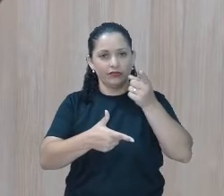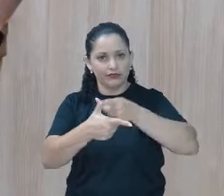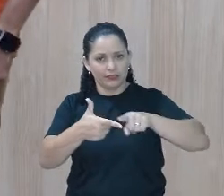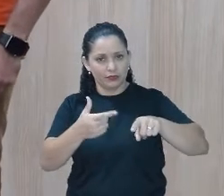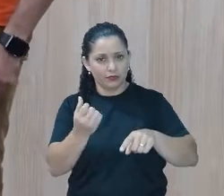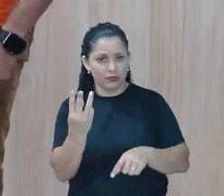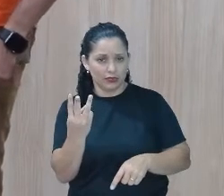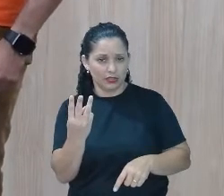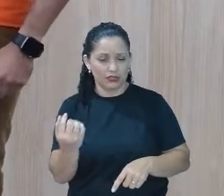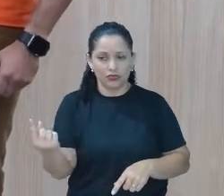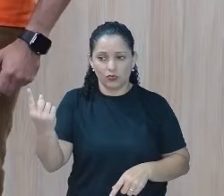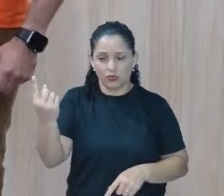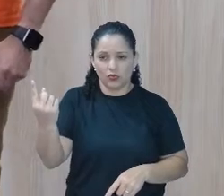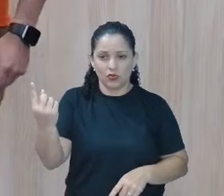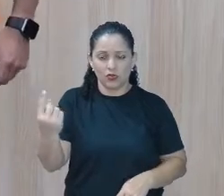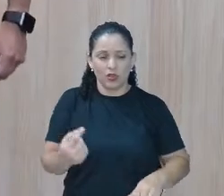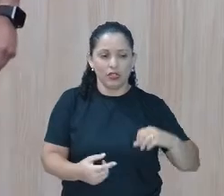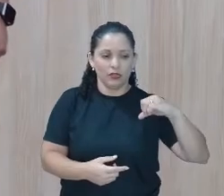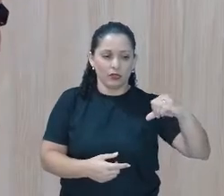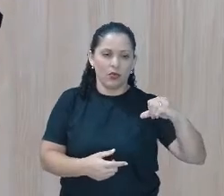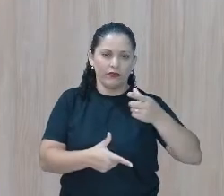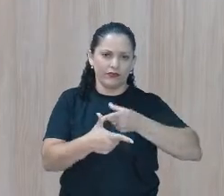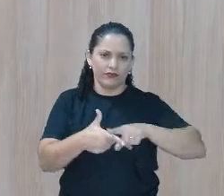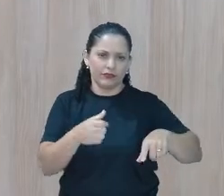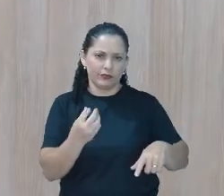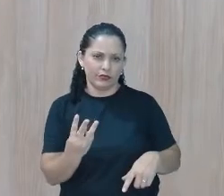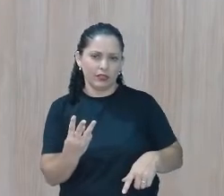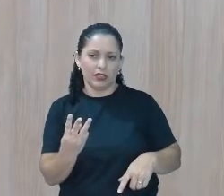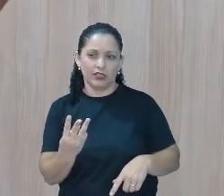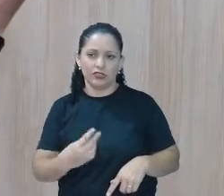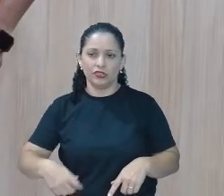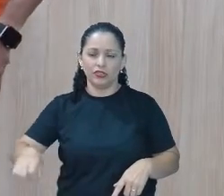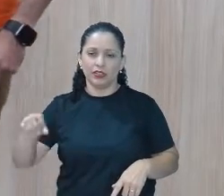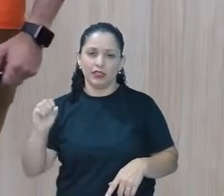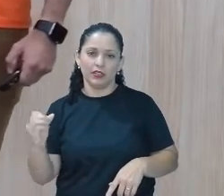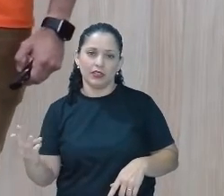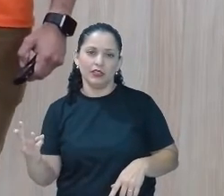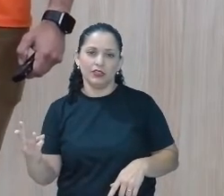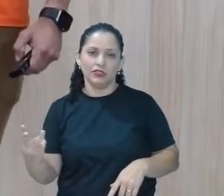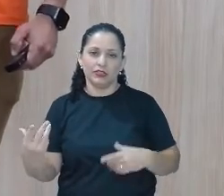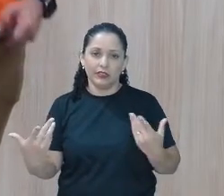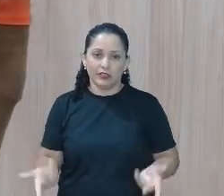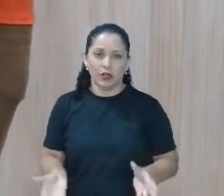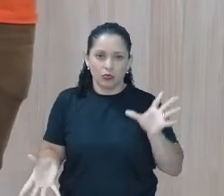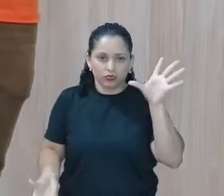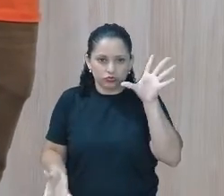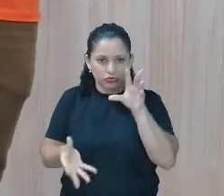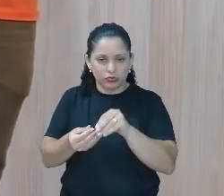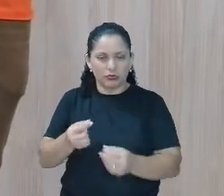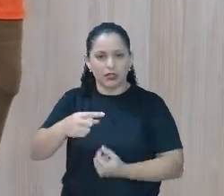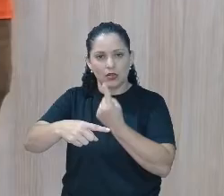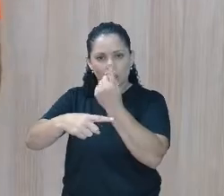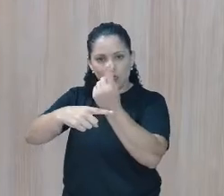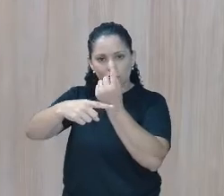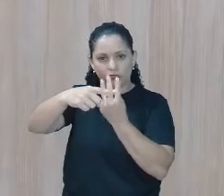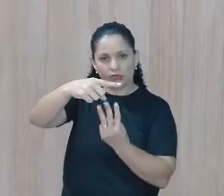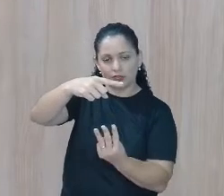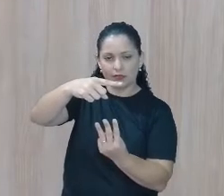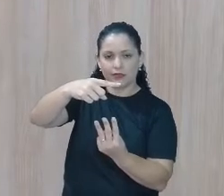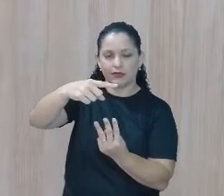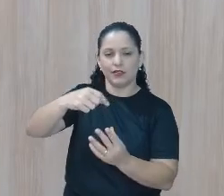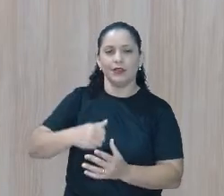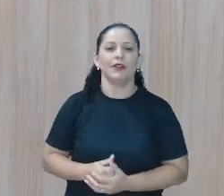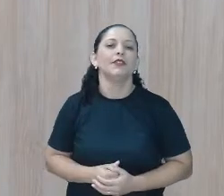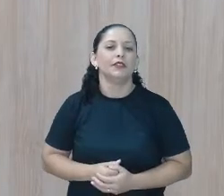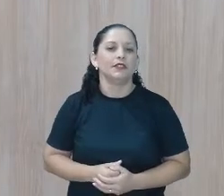3 é igual a 1 e 9 dividido por 3 é igual a 3, certo? Então, eu tenho aí